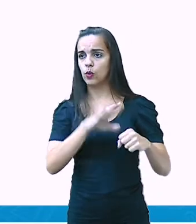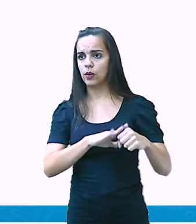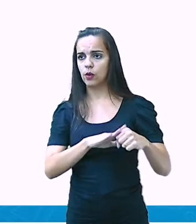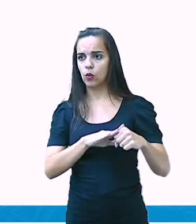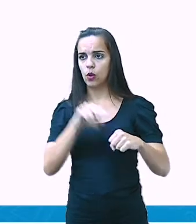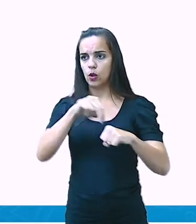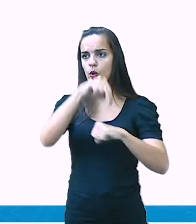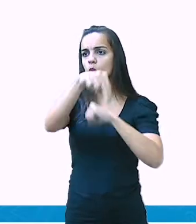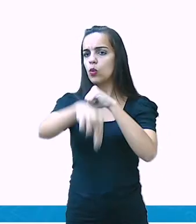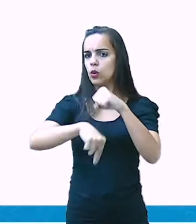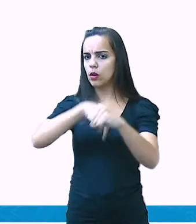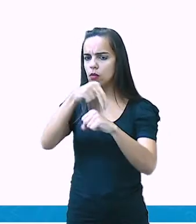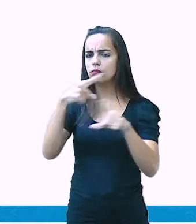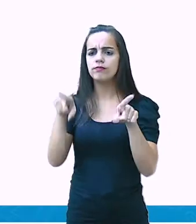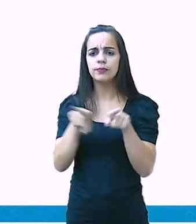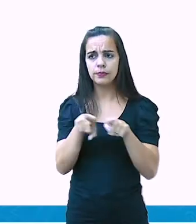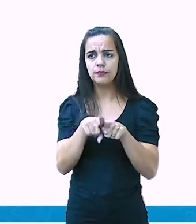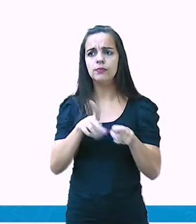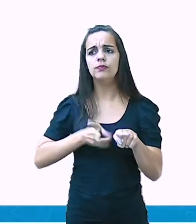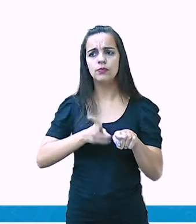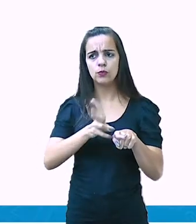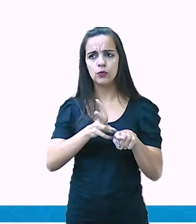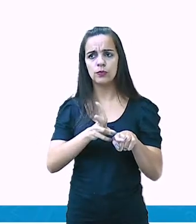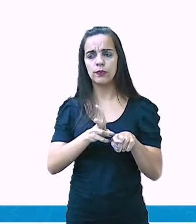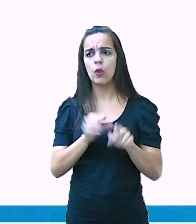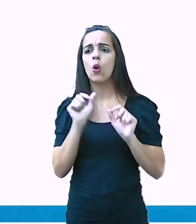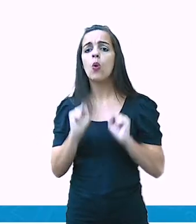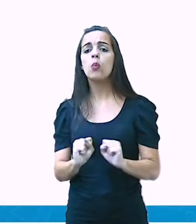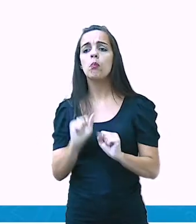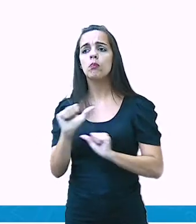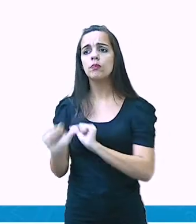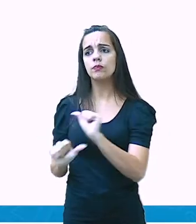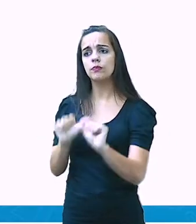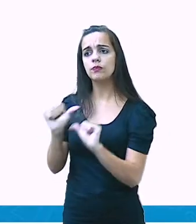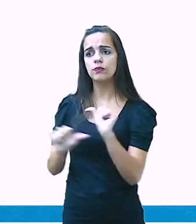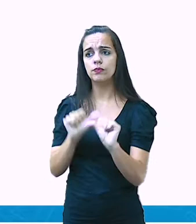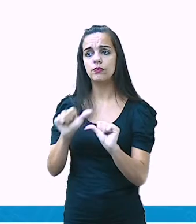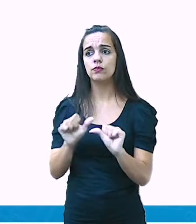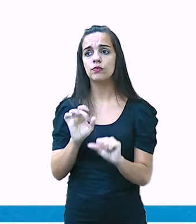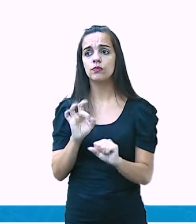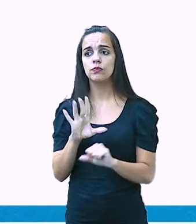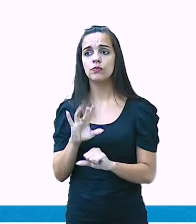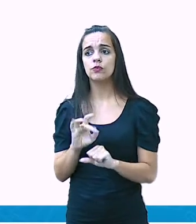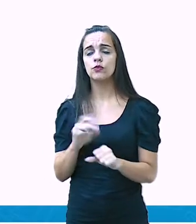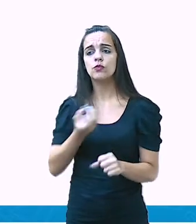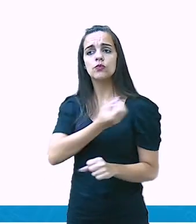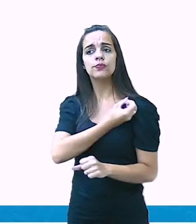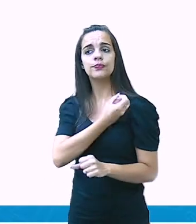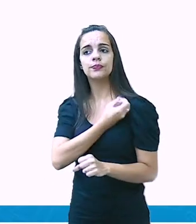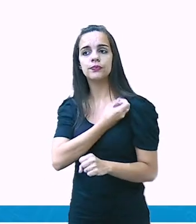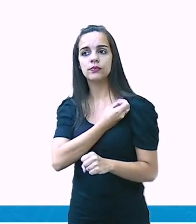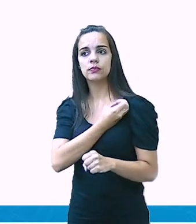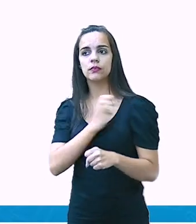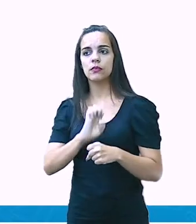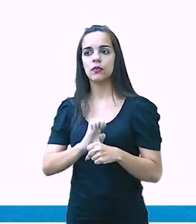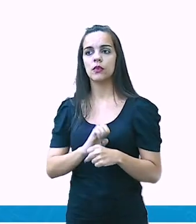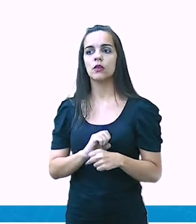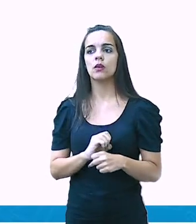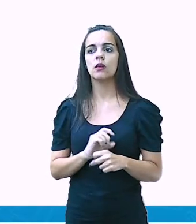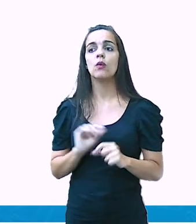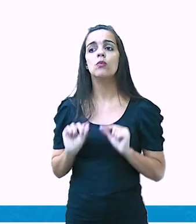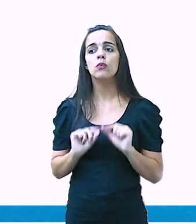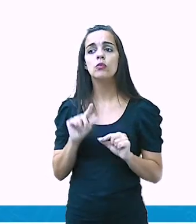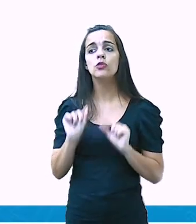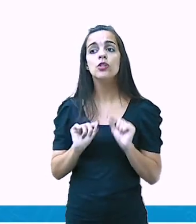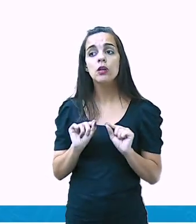permanece o mesmo. O que pode alterar aqui é o número de, isso